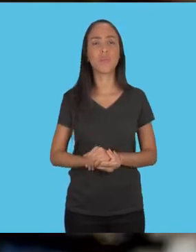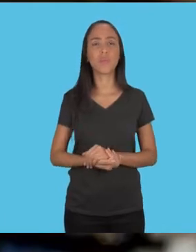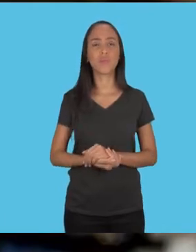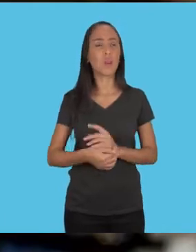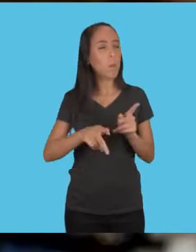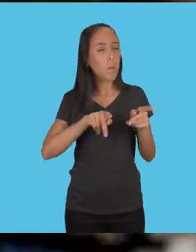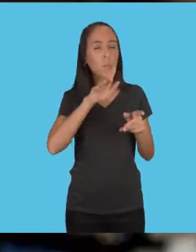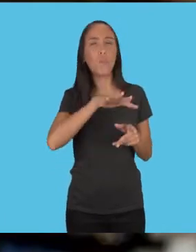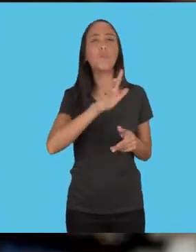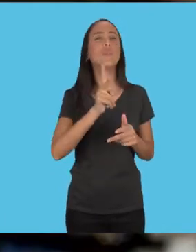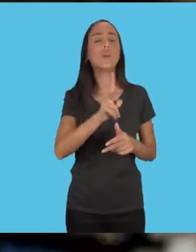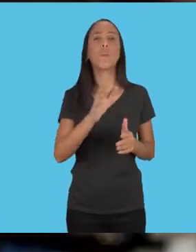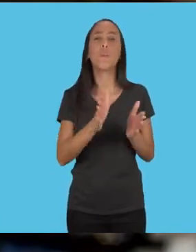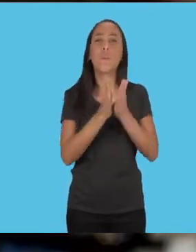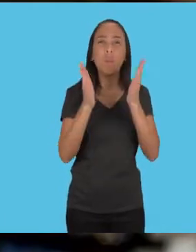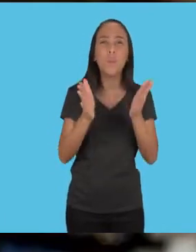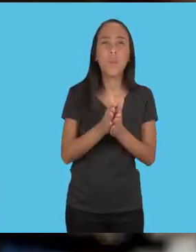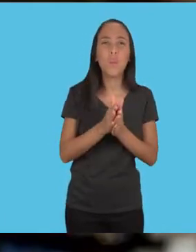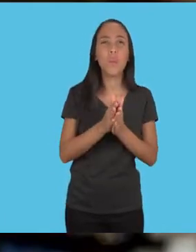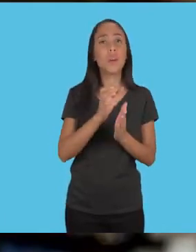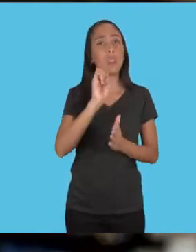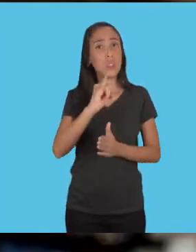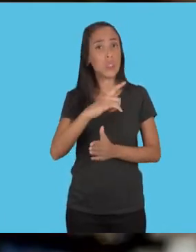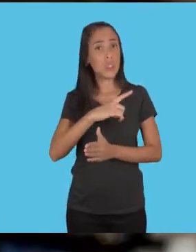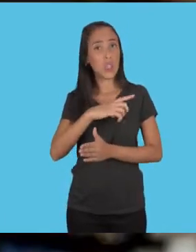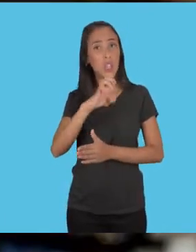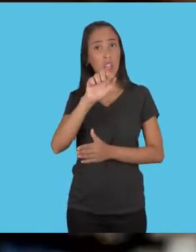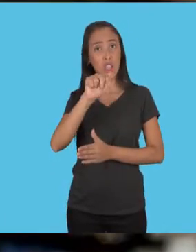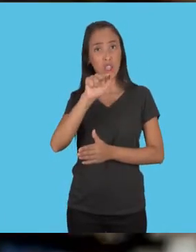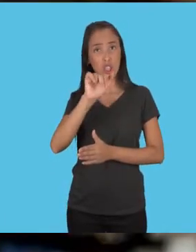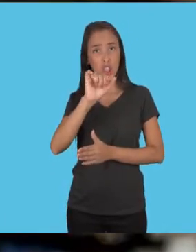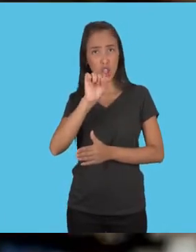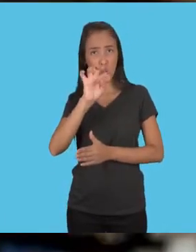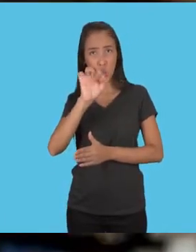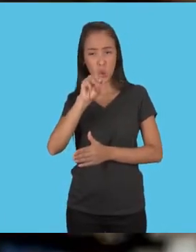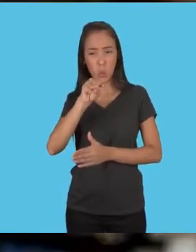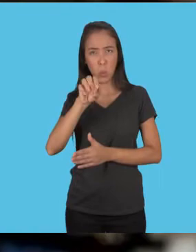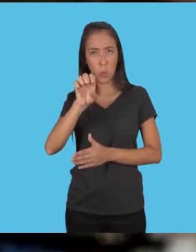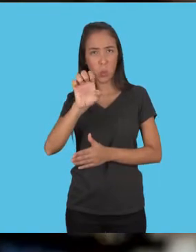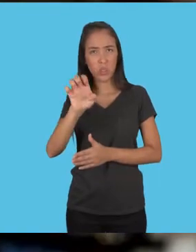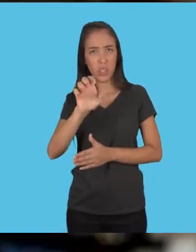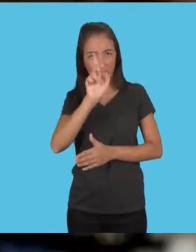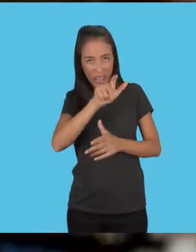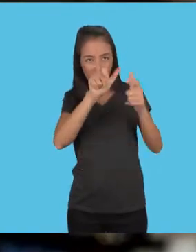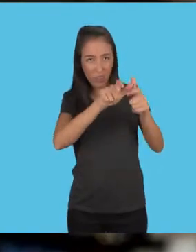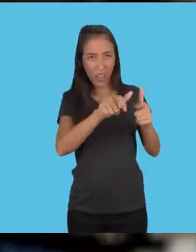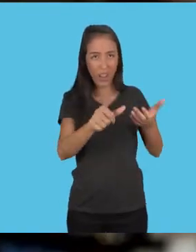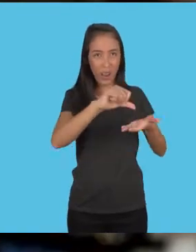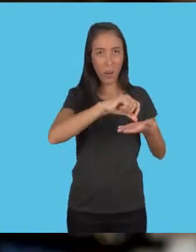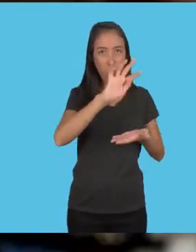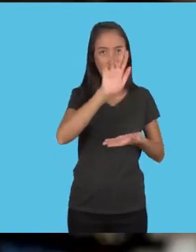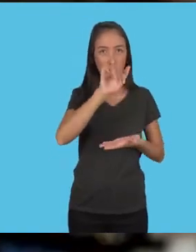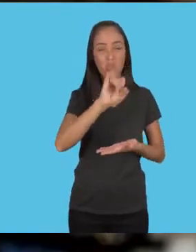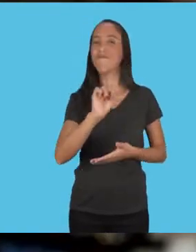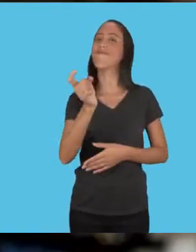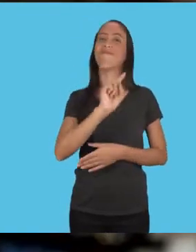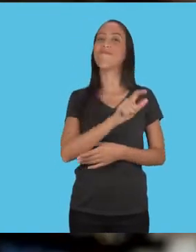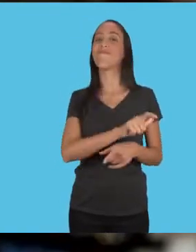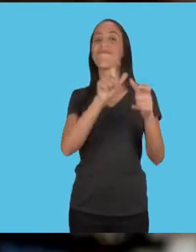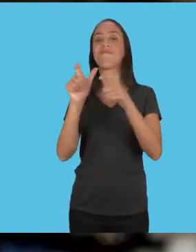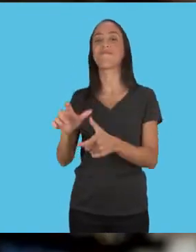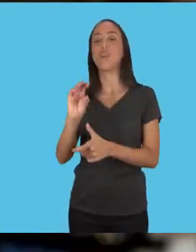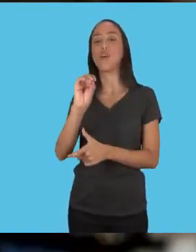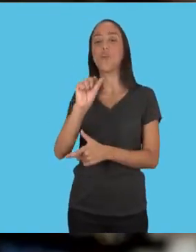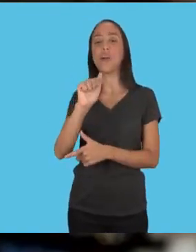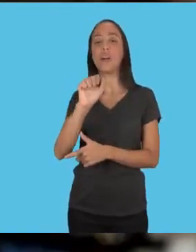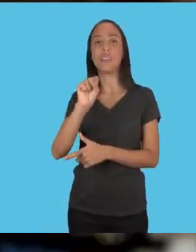mais pobres, né? Onde tinha xistosomose, não era em Tunis, era nos oásis, né? Eram as pessoas que